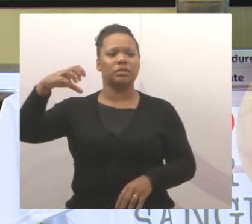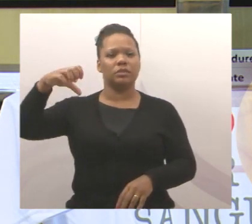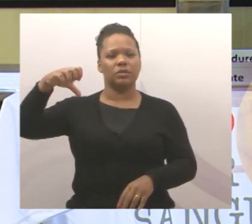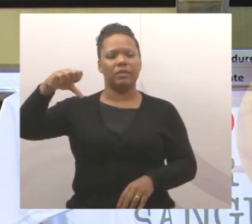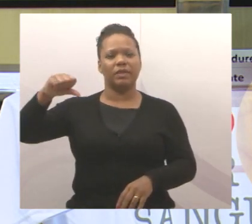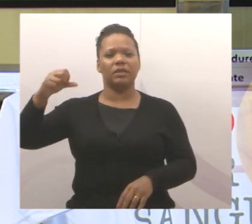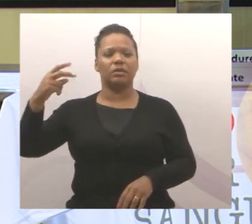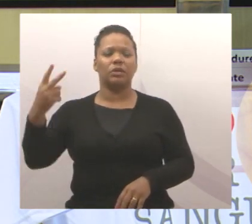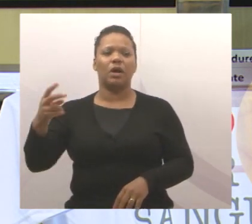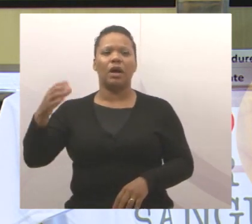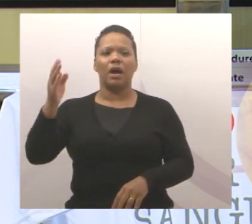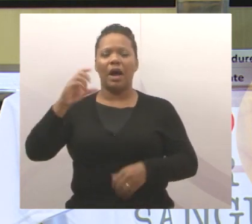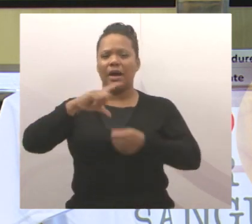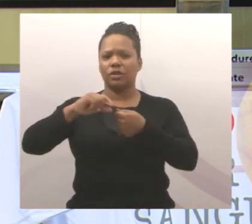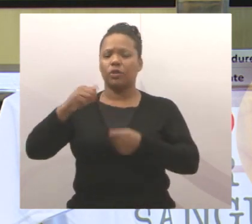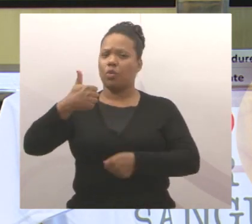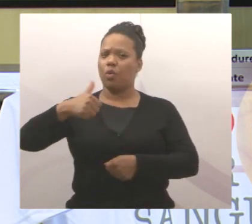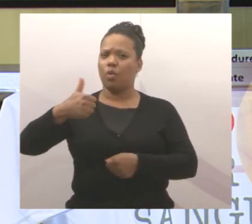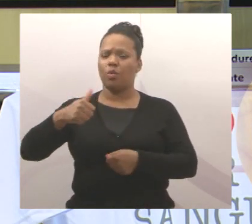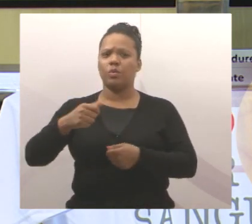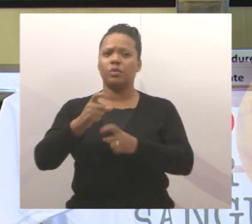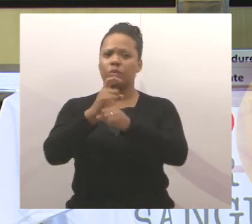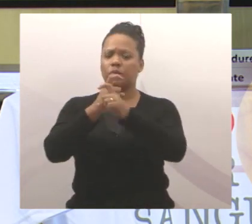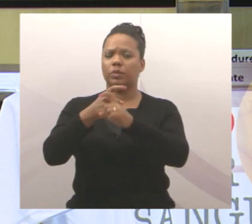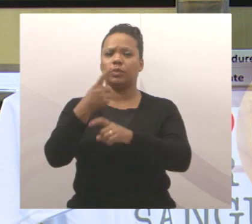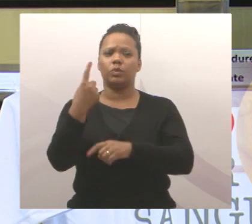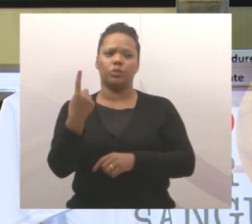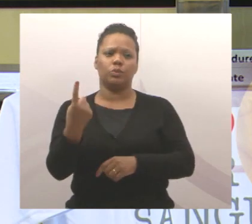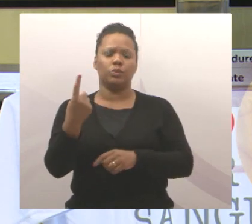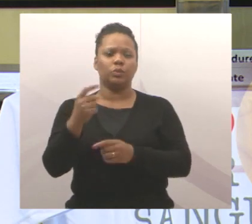8.429/92, artigo 11, caput, inciso 1.